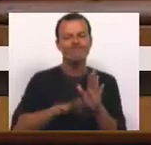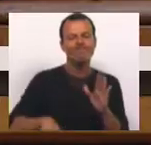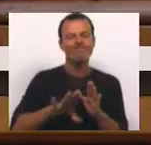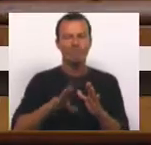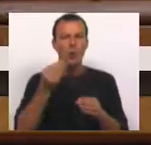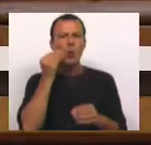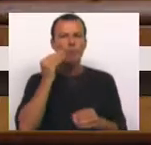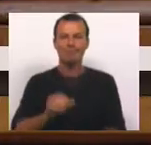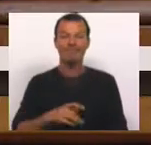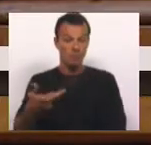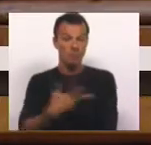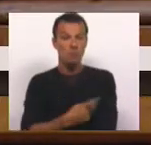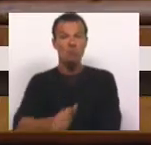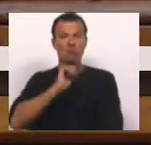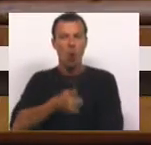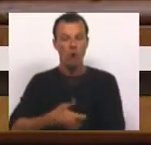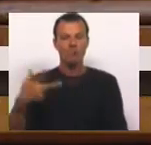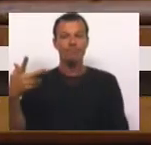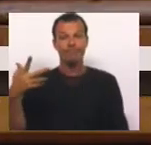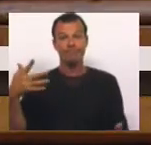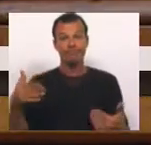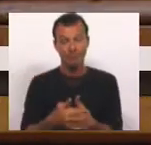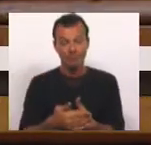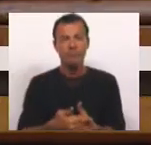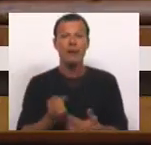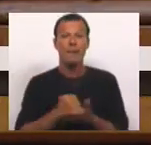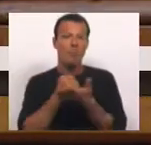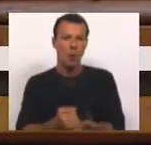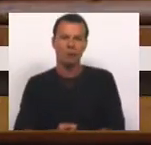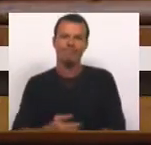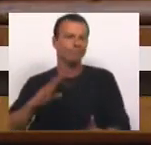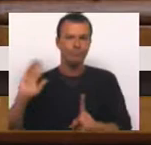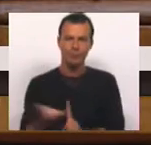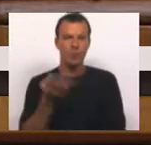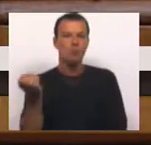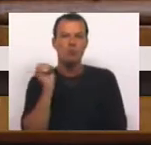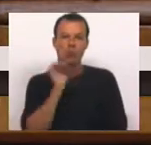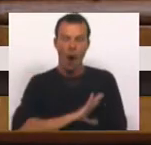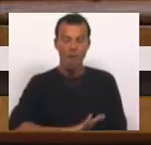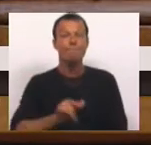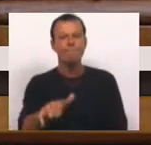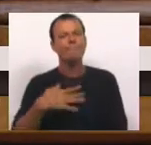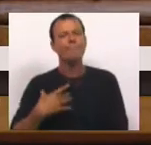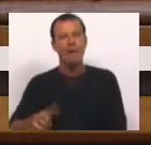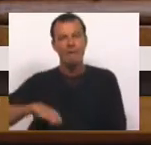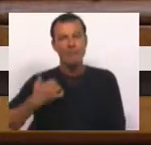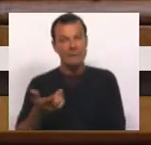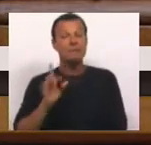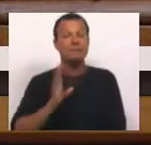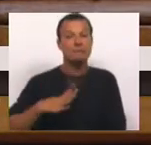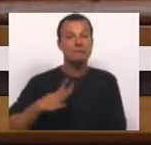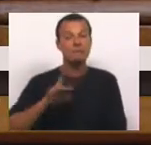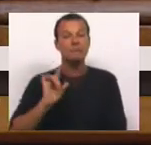medicamente assistida não é punível. O projeto do Partido Ecologista Os Verdes visa assumidamente despenalizar